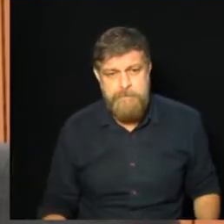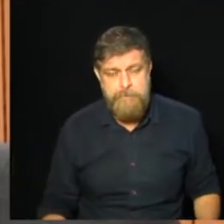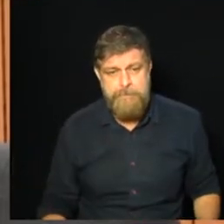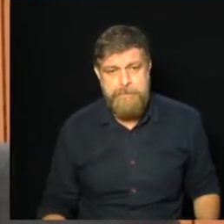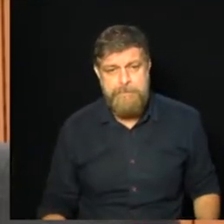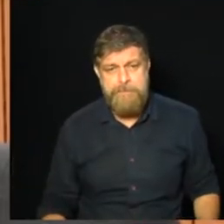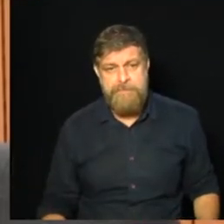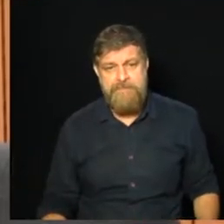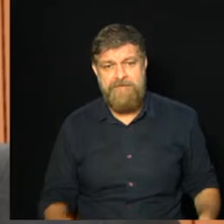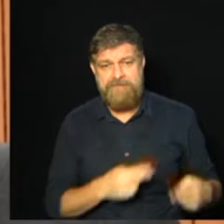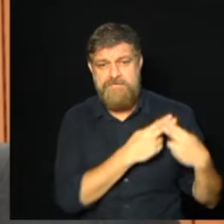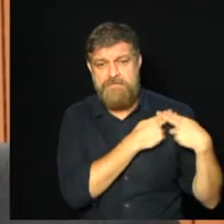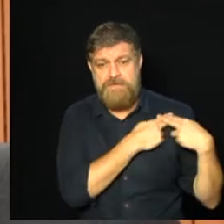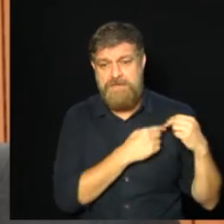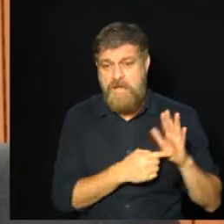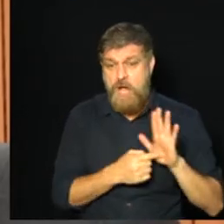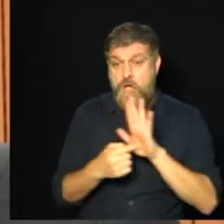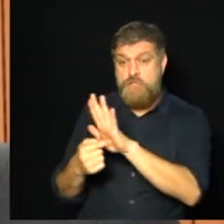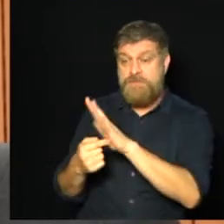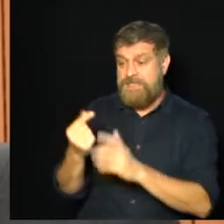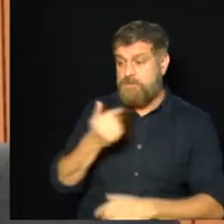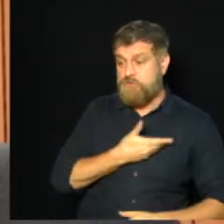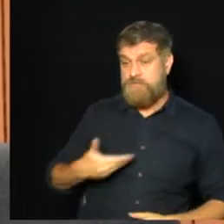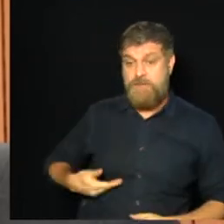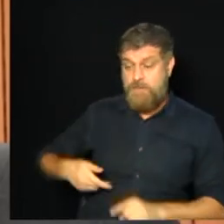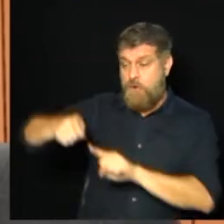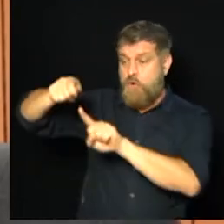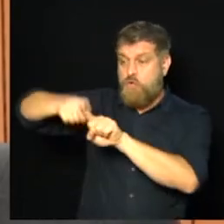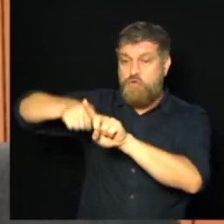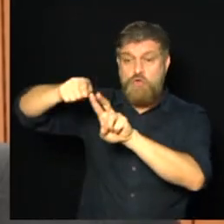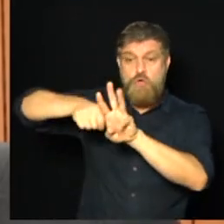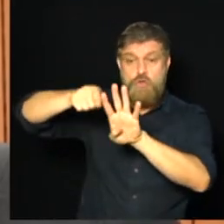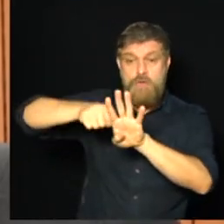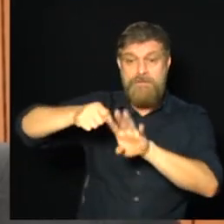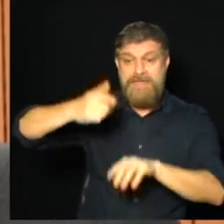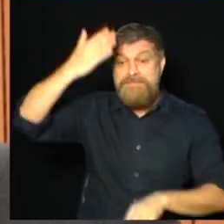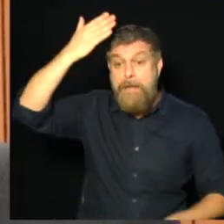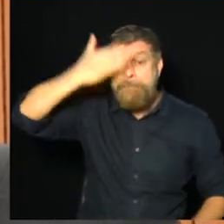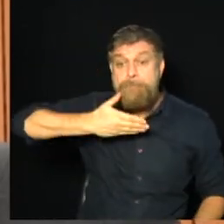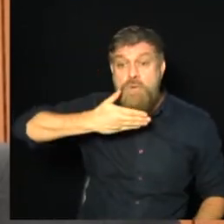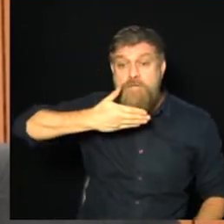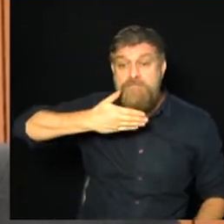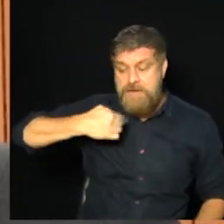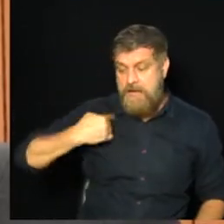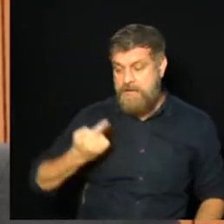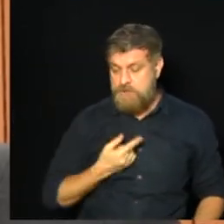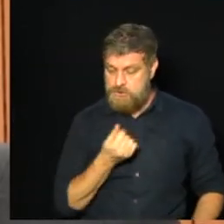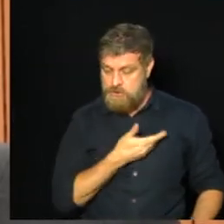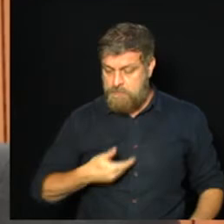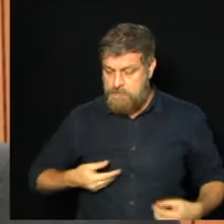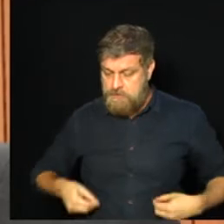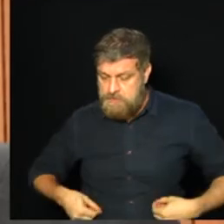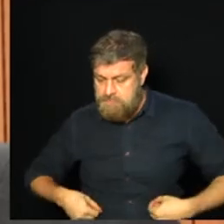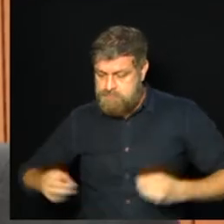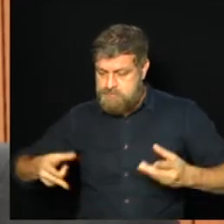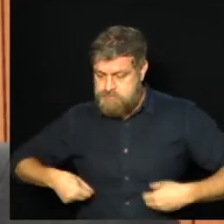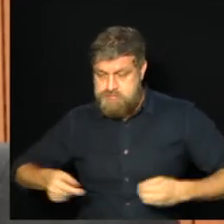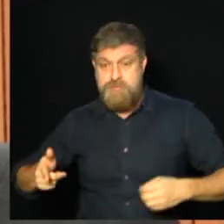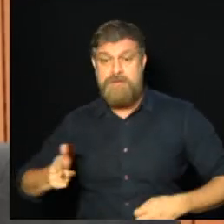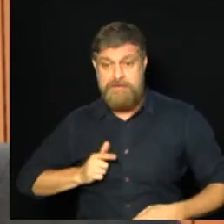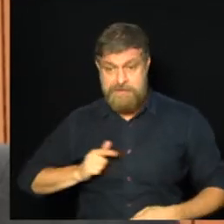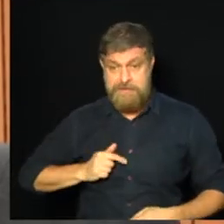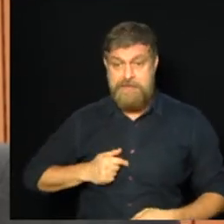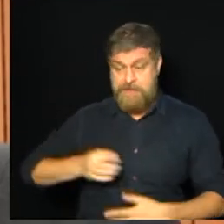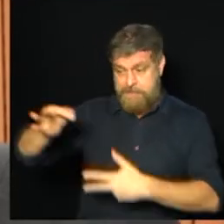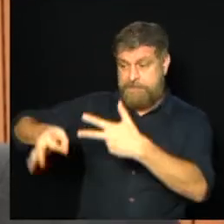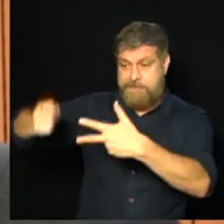compromisso de prestação de contas para o Tribunal de Contas, que é mensal, não é mais anual. Isso, nós temos uma marcação cerrada.